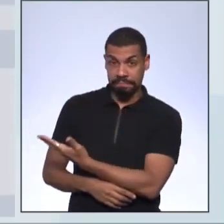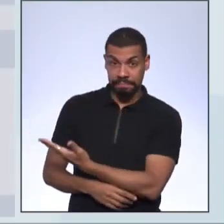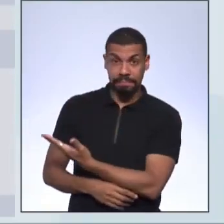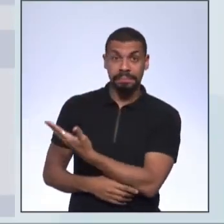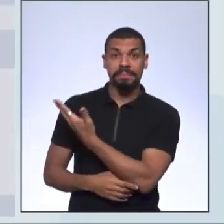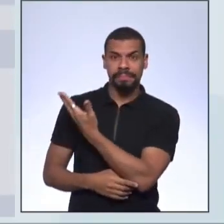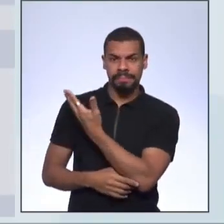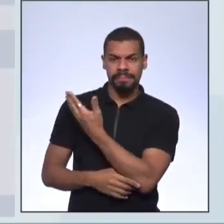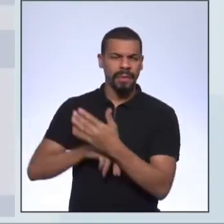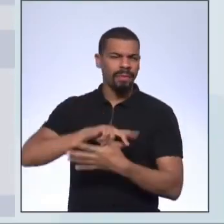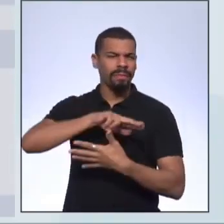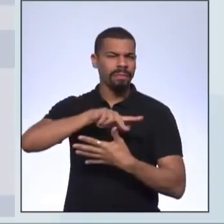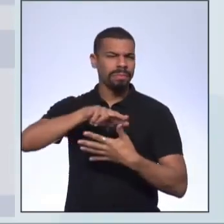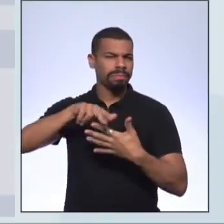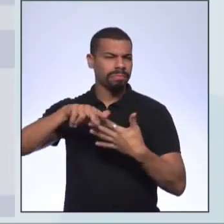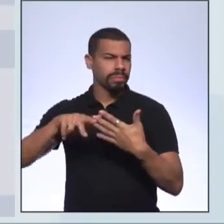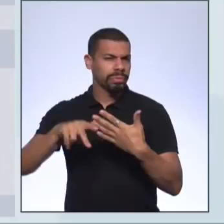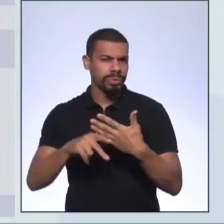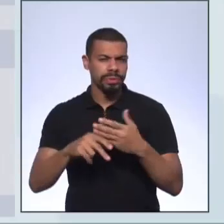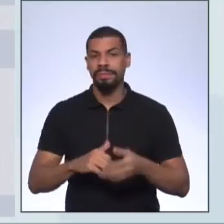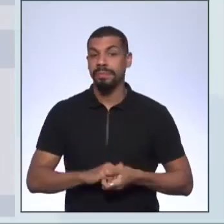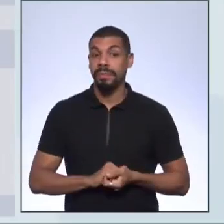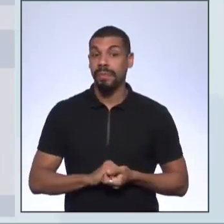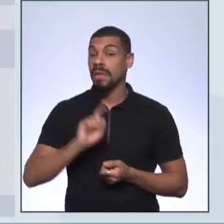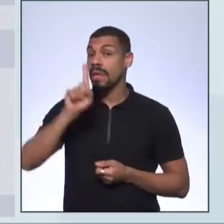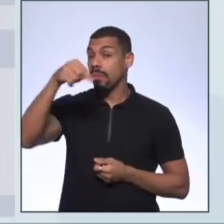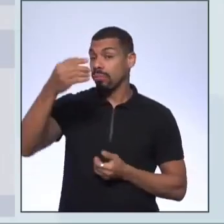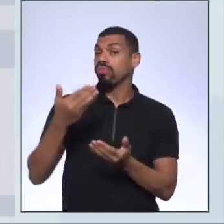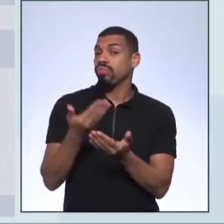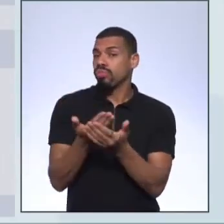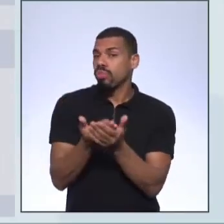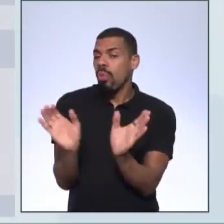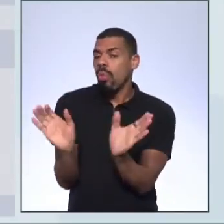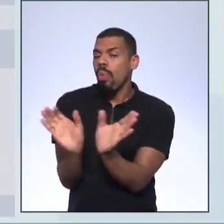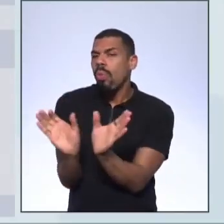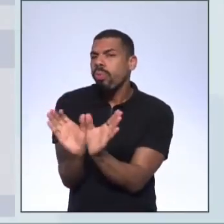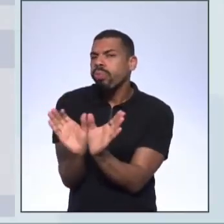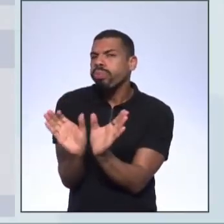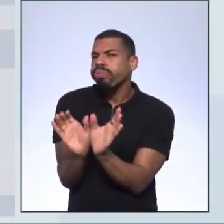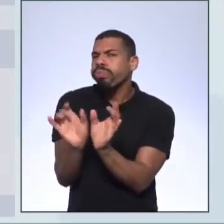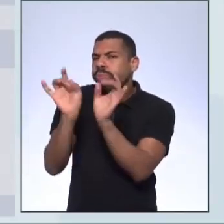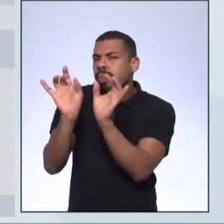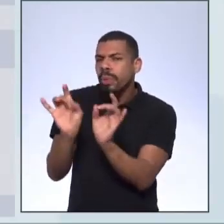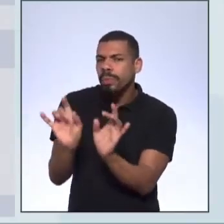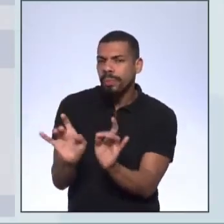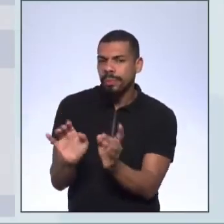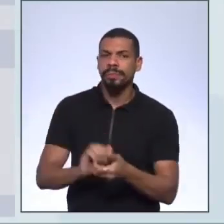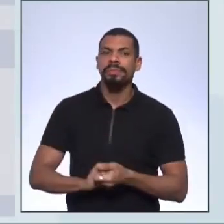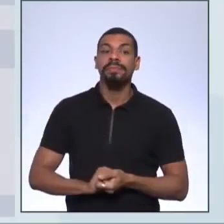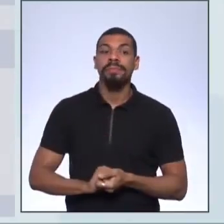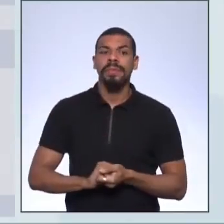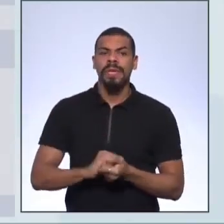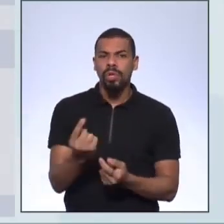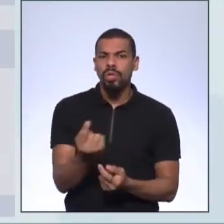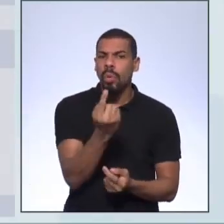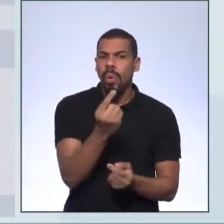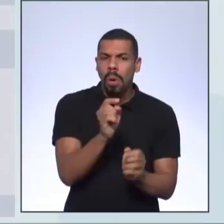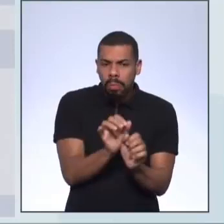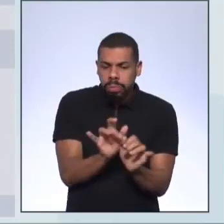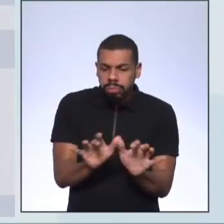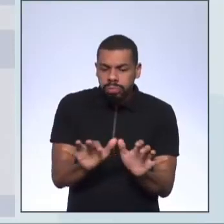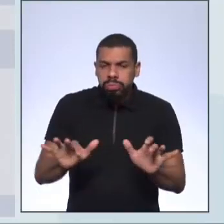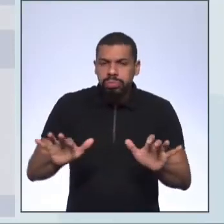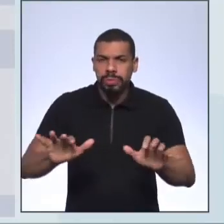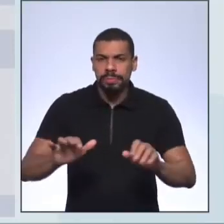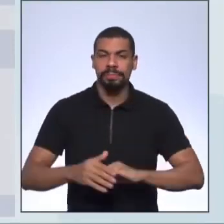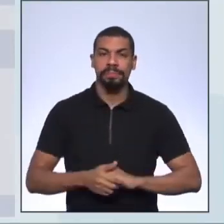aí, especificamente, esses grupos de planta aí. Todos eucarióticos, como eu já disse, né? Então, desde protista para frente, todo